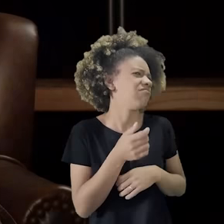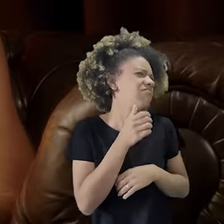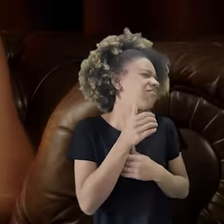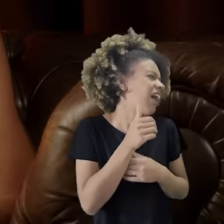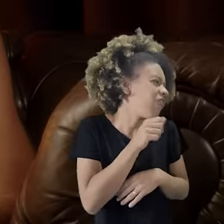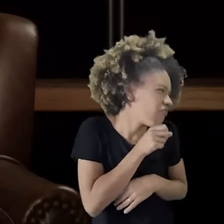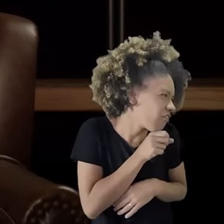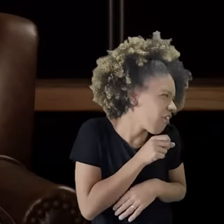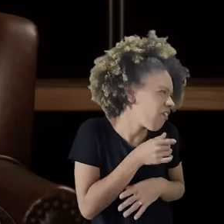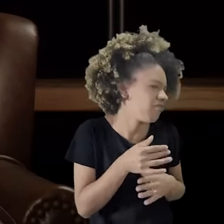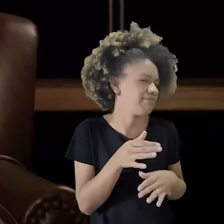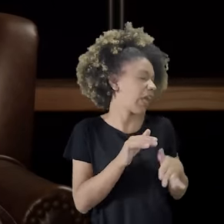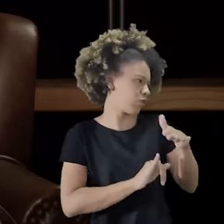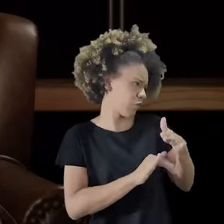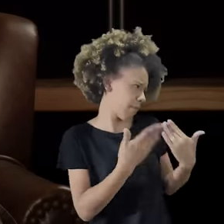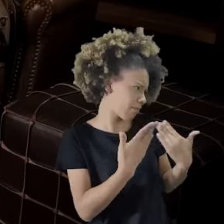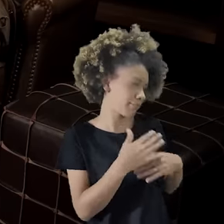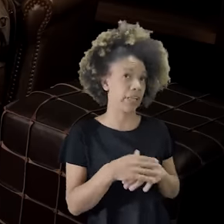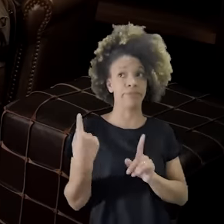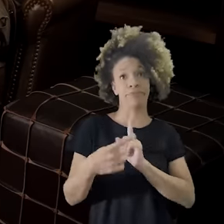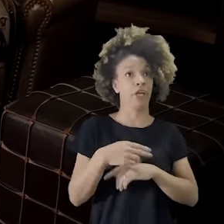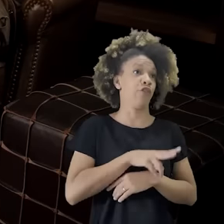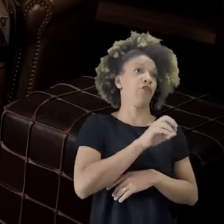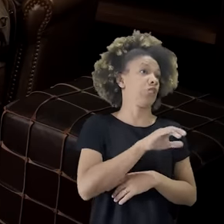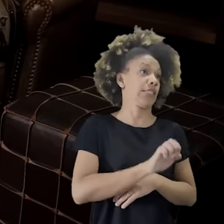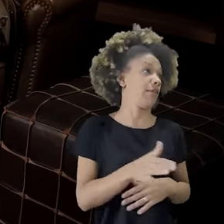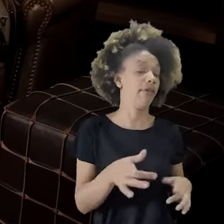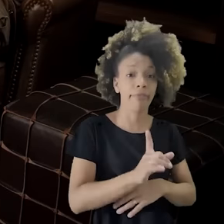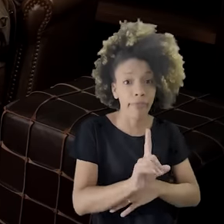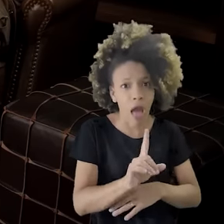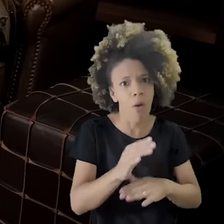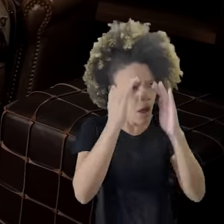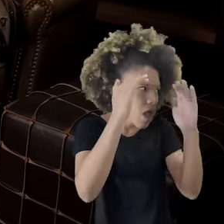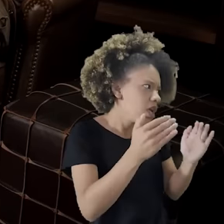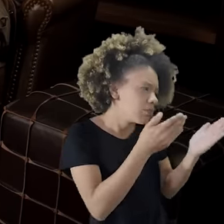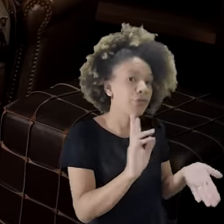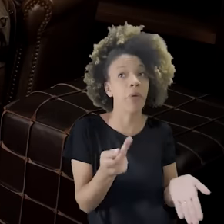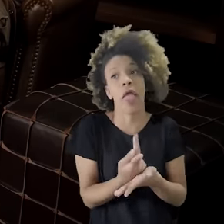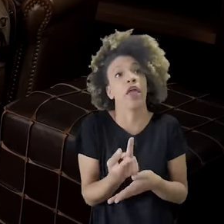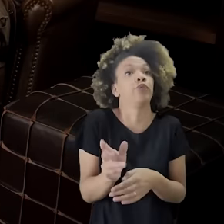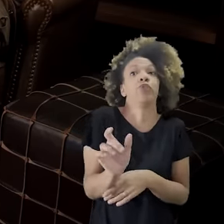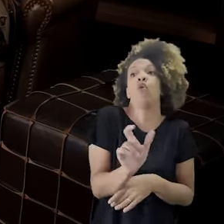então um papo informal Imagina eu sou cancelado porque eu chamei de você é por causa